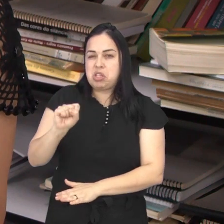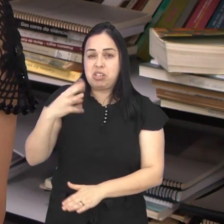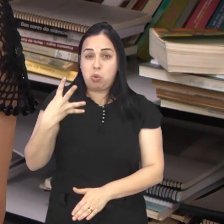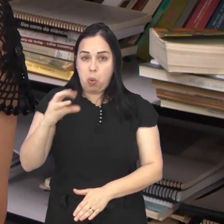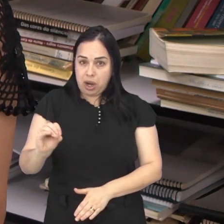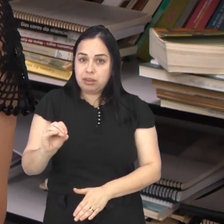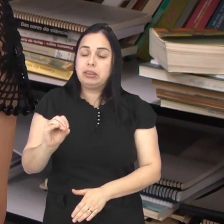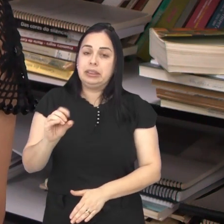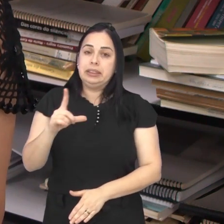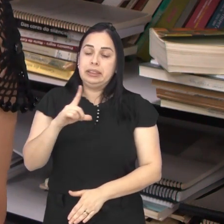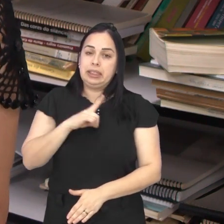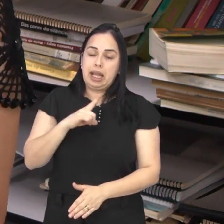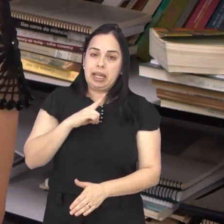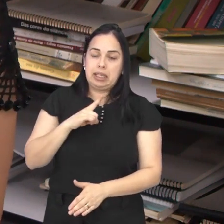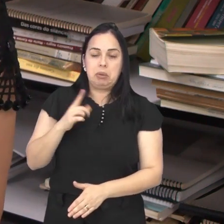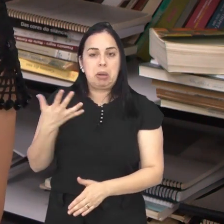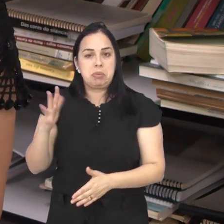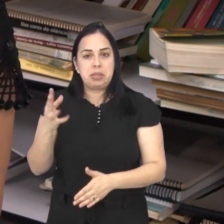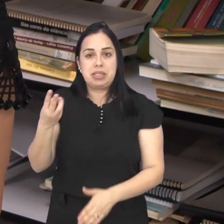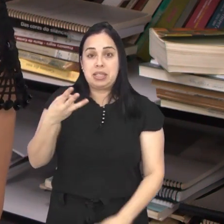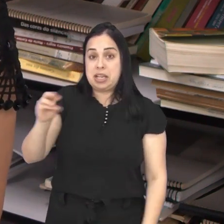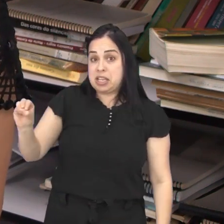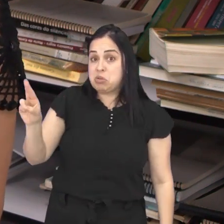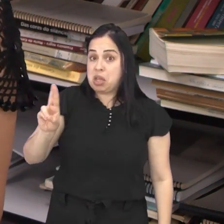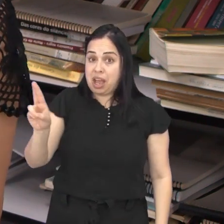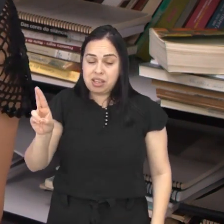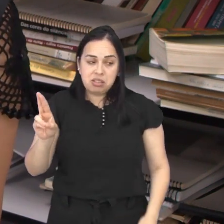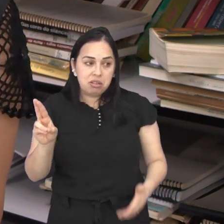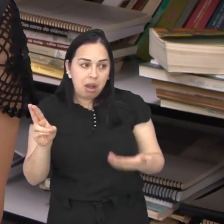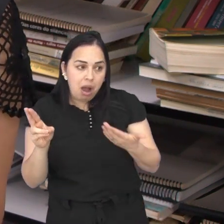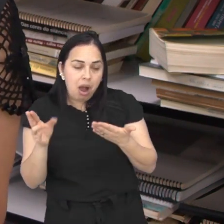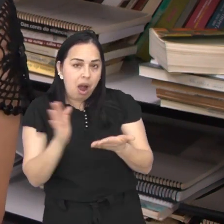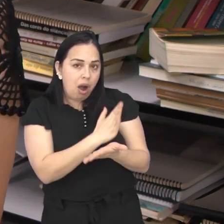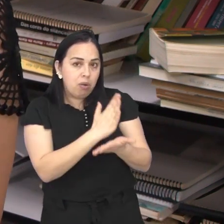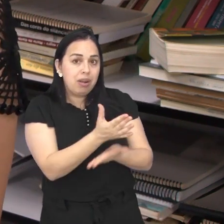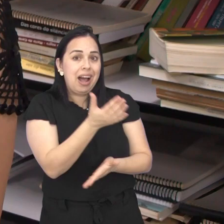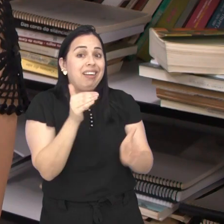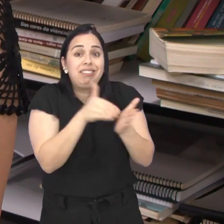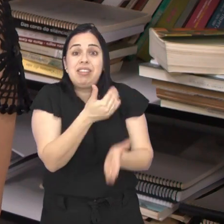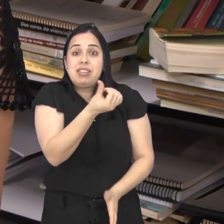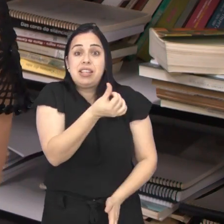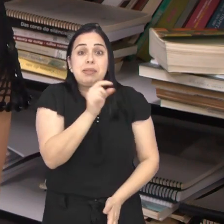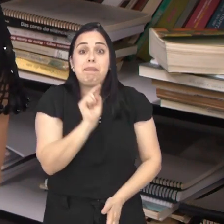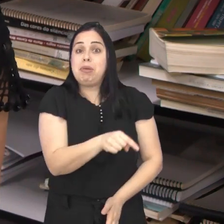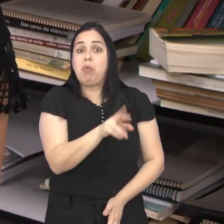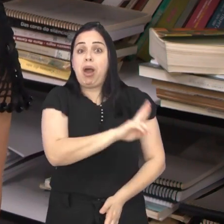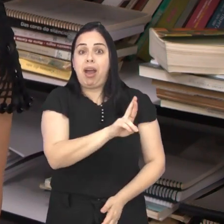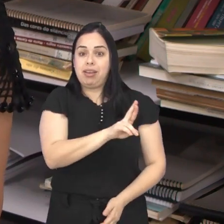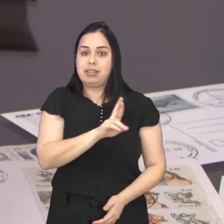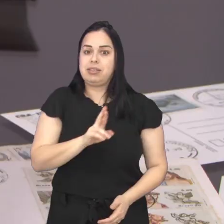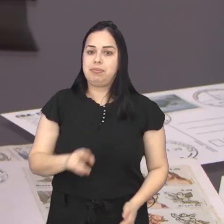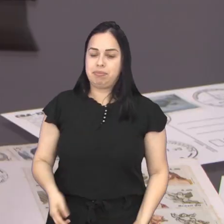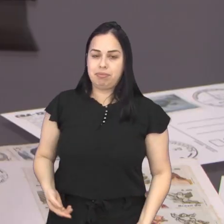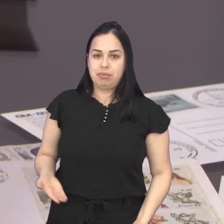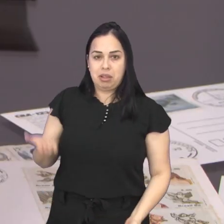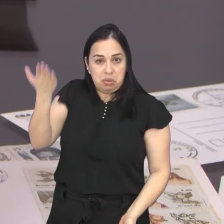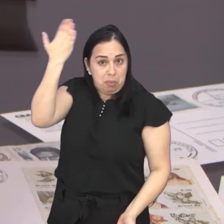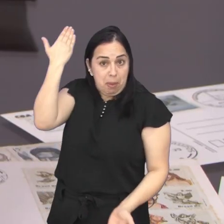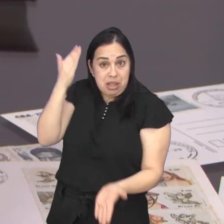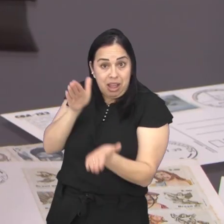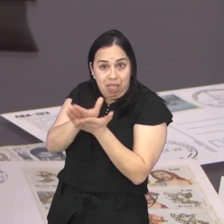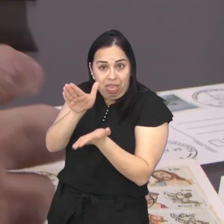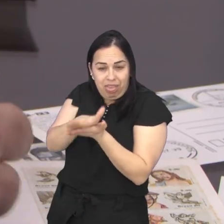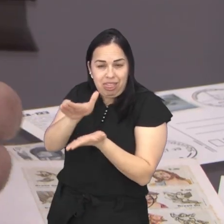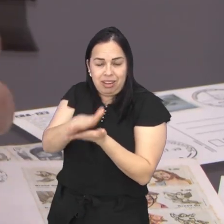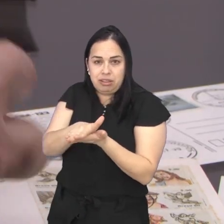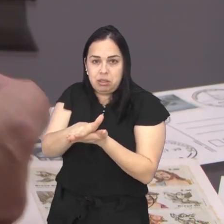1840, emitidos em 1840, você tem selos que custam R$300 e tem selos que podem custar até R$6 mil. Desde o